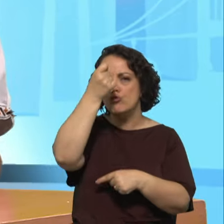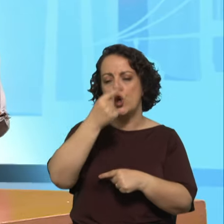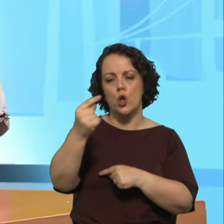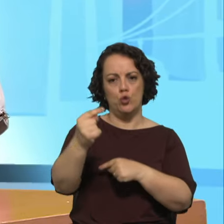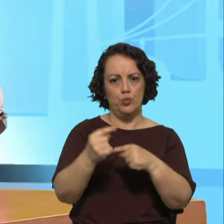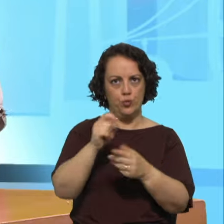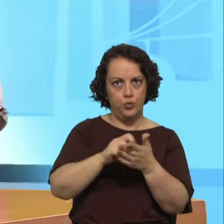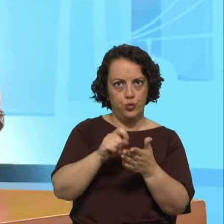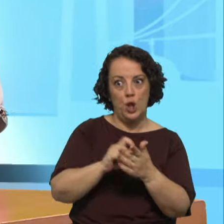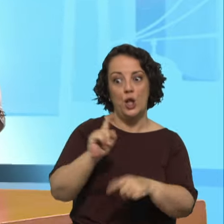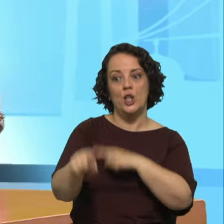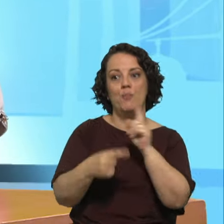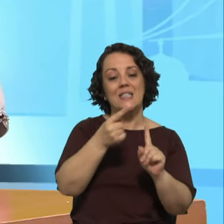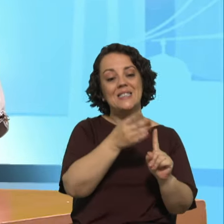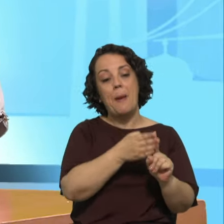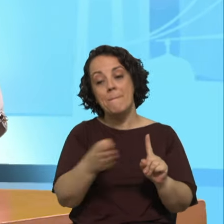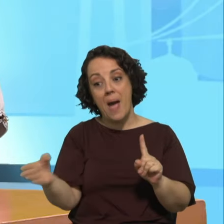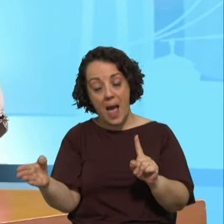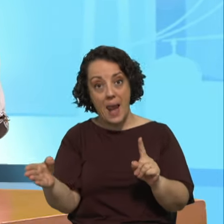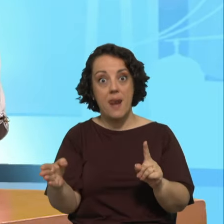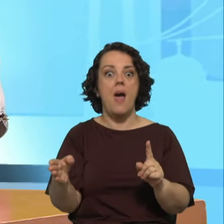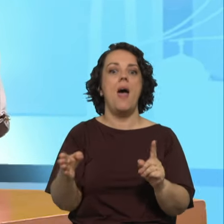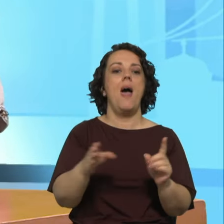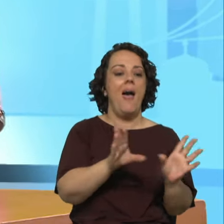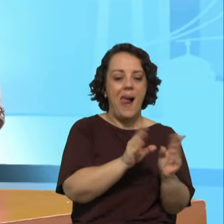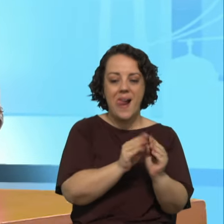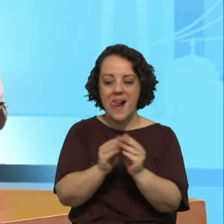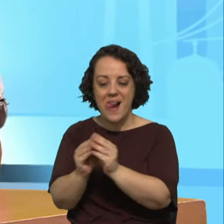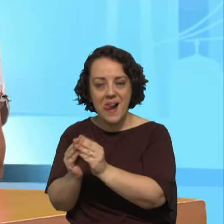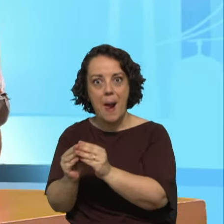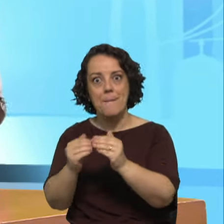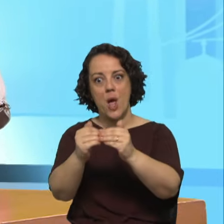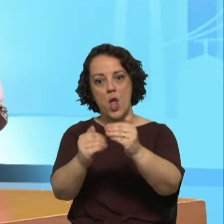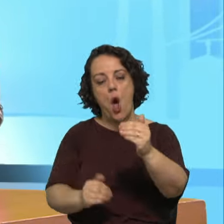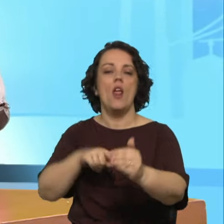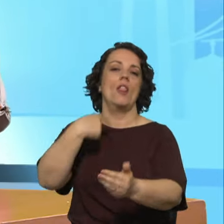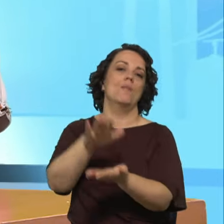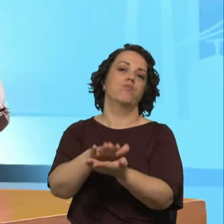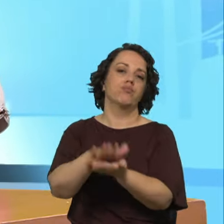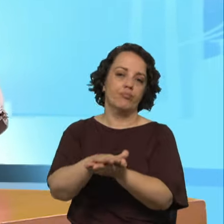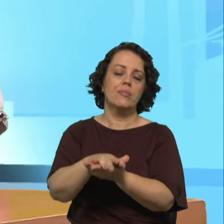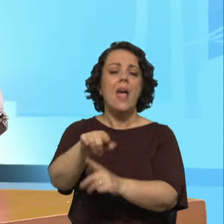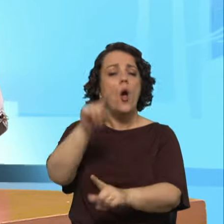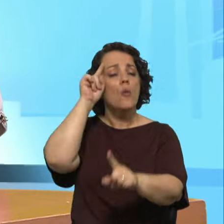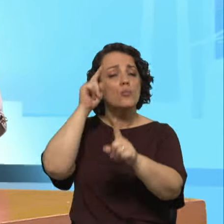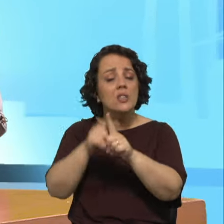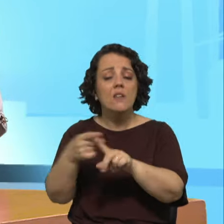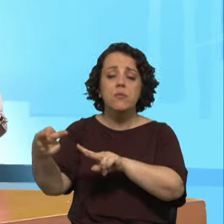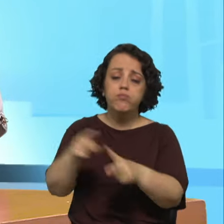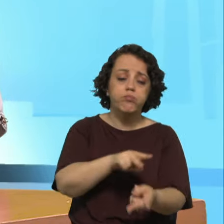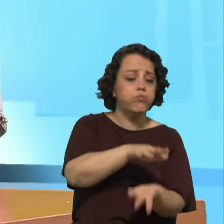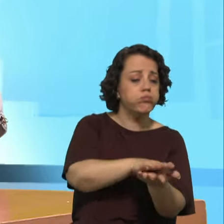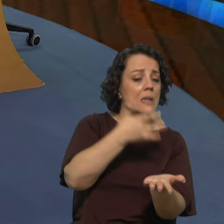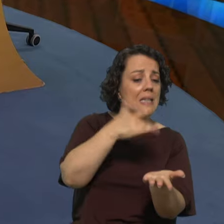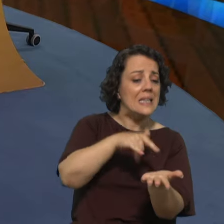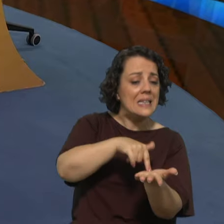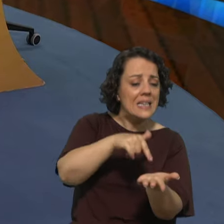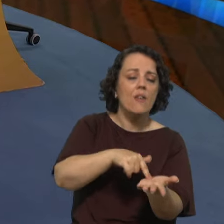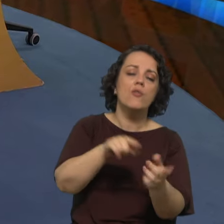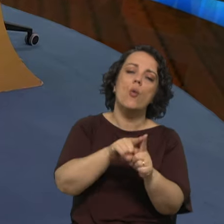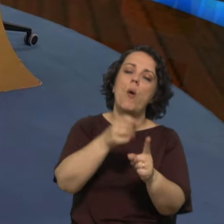faço uma crónica maior que publico por isso pô-las depois em livro é uma forma de não as perder e é uma forma de revisitar também o seu